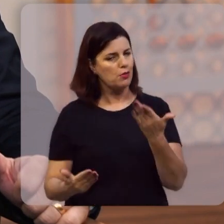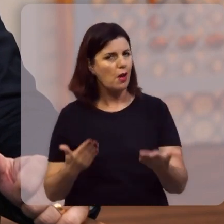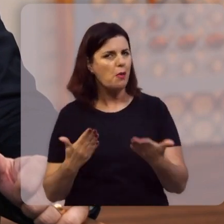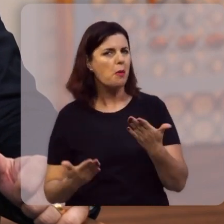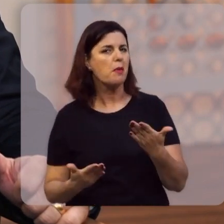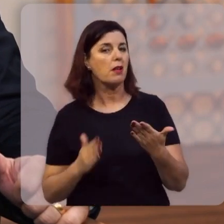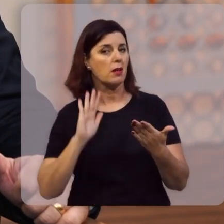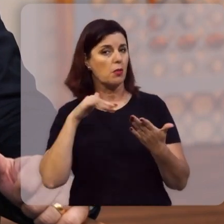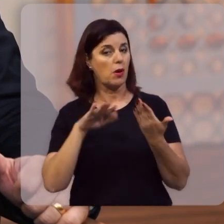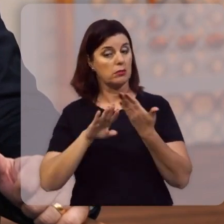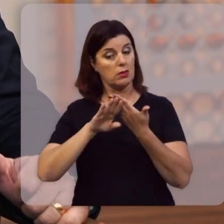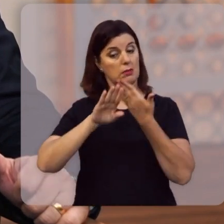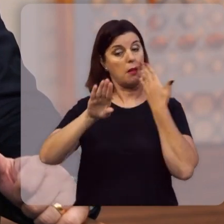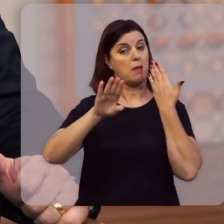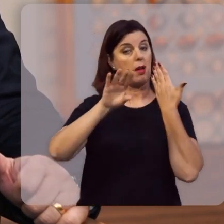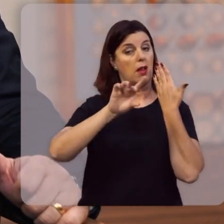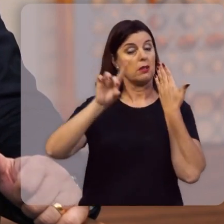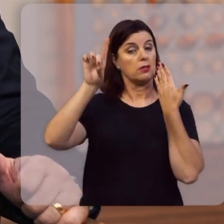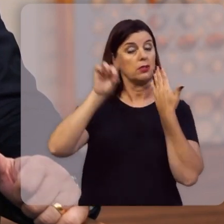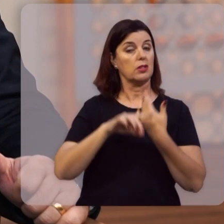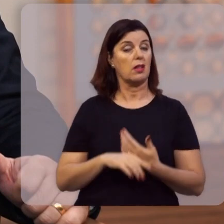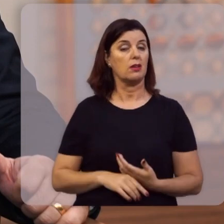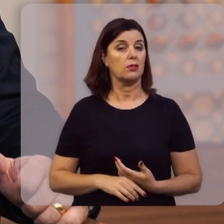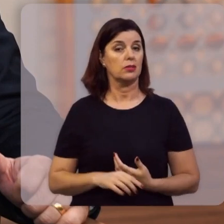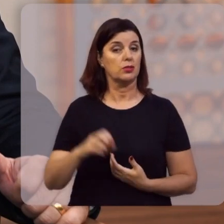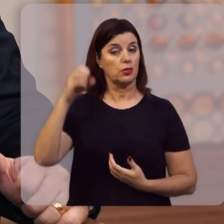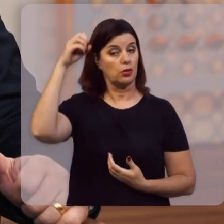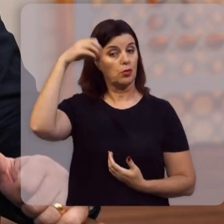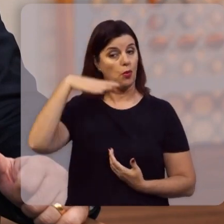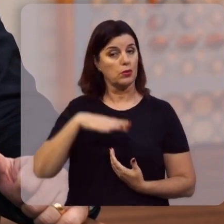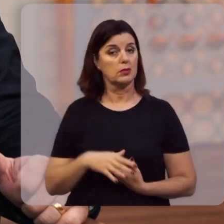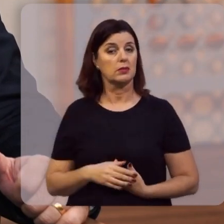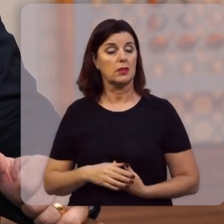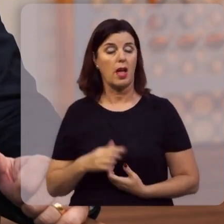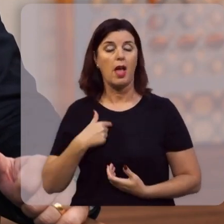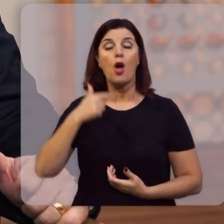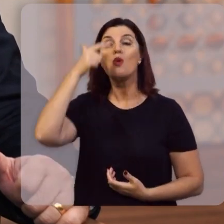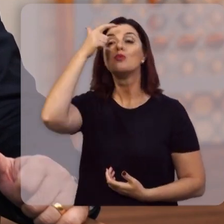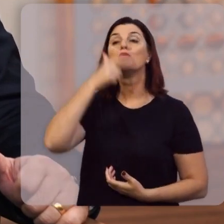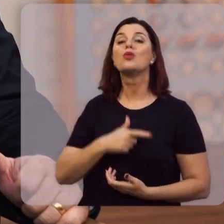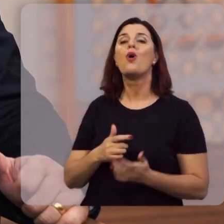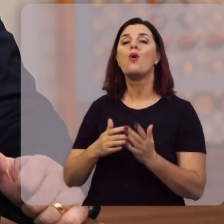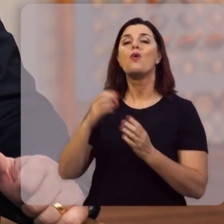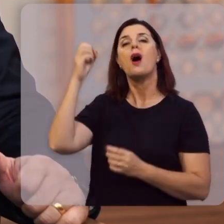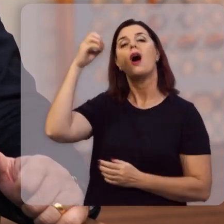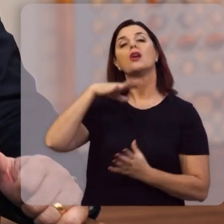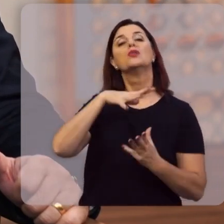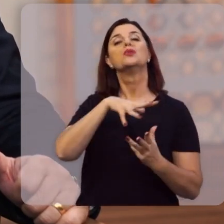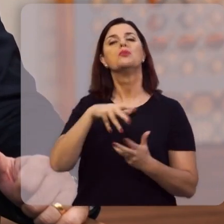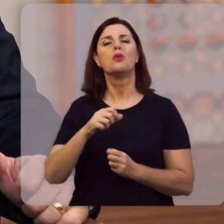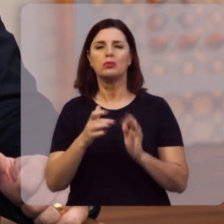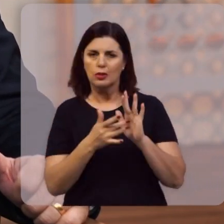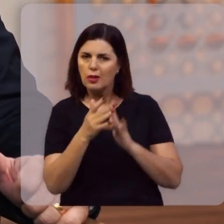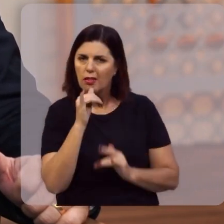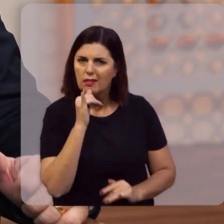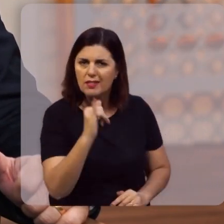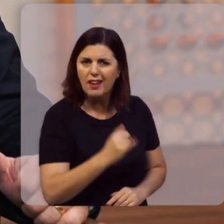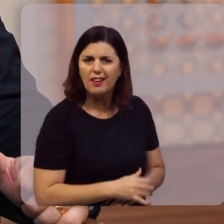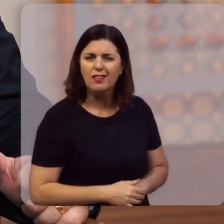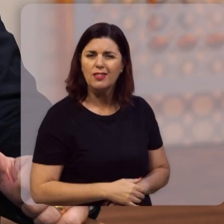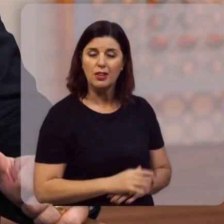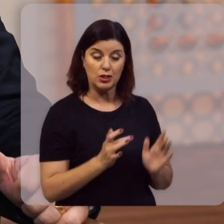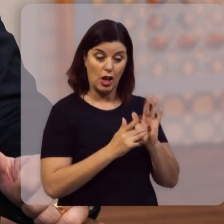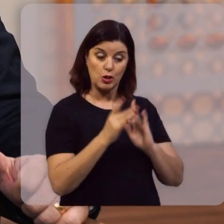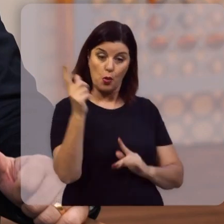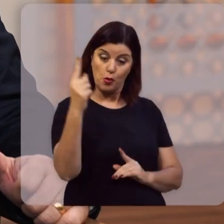afasta da luz. A luz é o nosso próprio Senhor Jesus que diz: eu sou a luz do mundo. Ele veio a